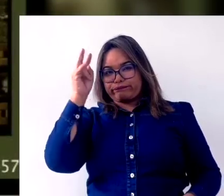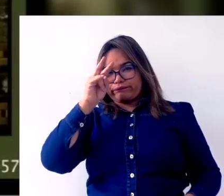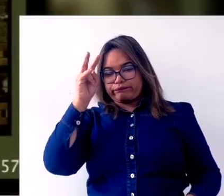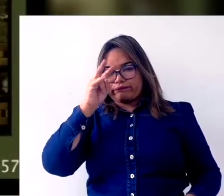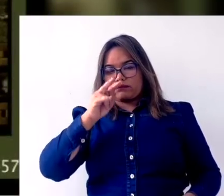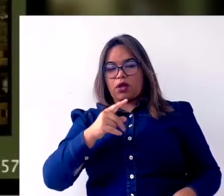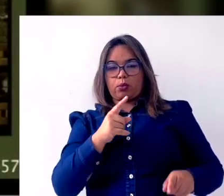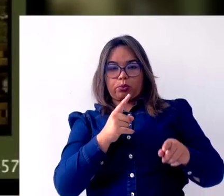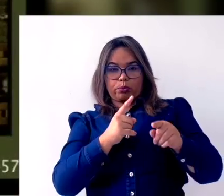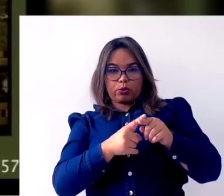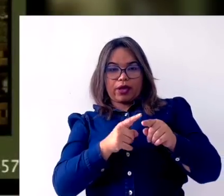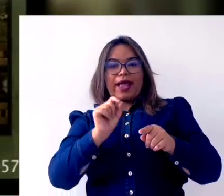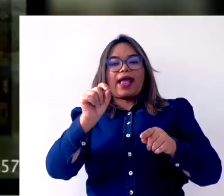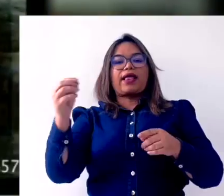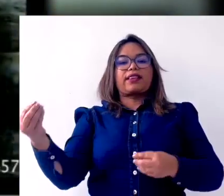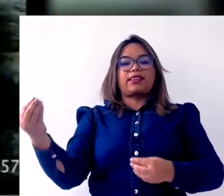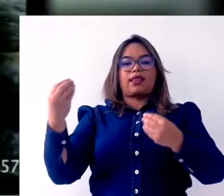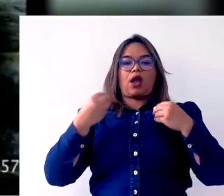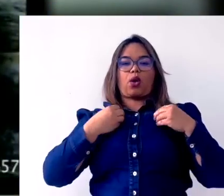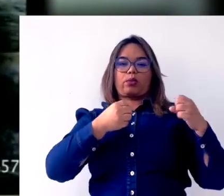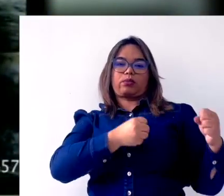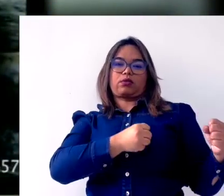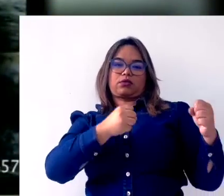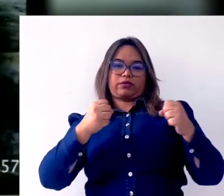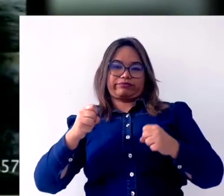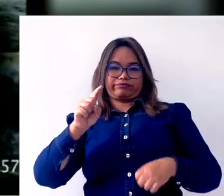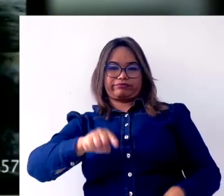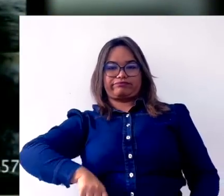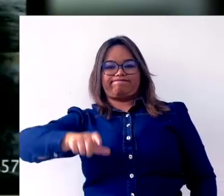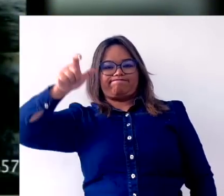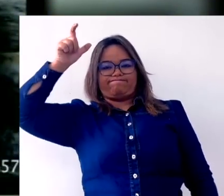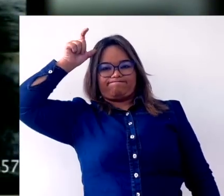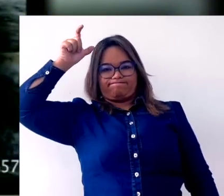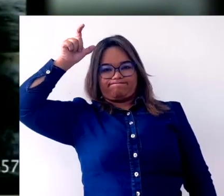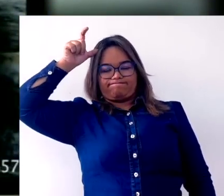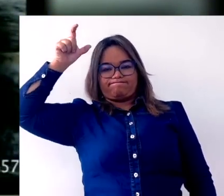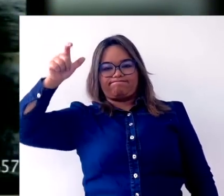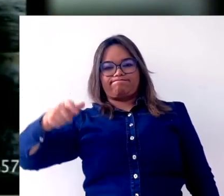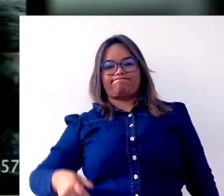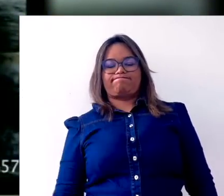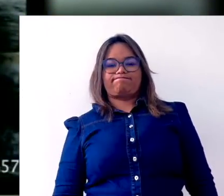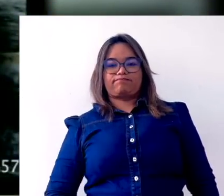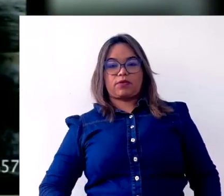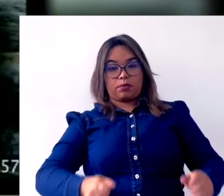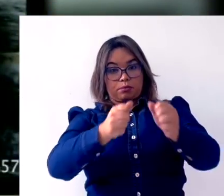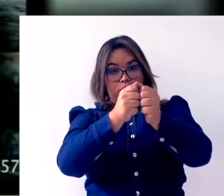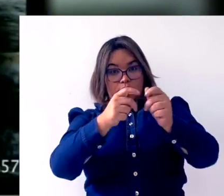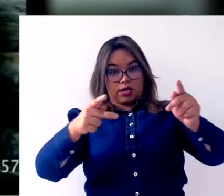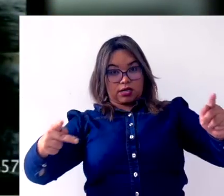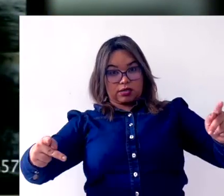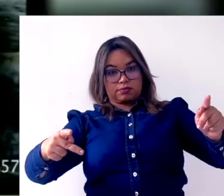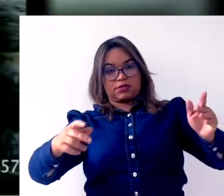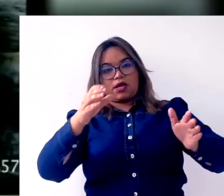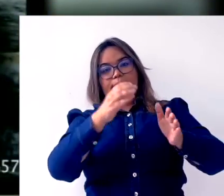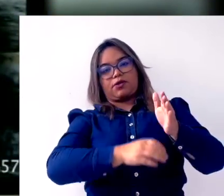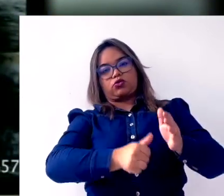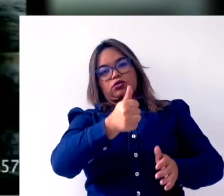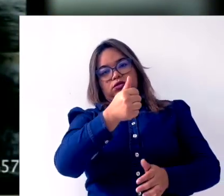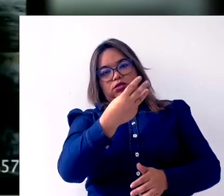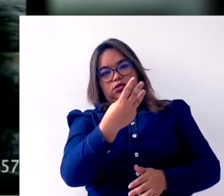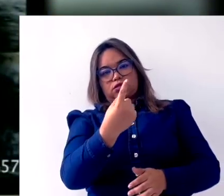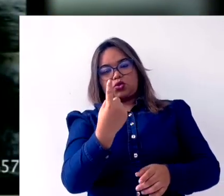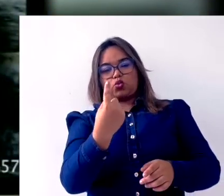história é que o dragão lhe deu o seu poder e o seu trono e grande autoridade. Apocalipse 13, 1 e